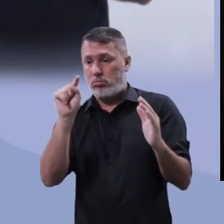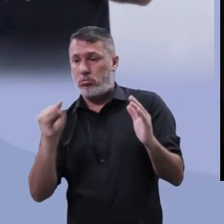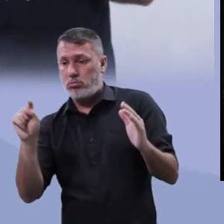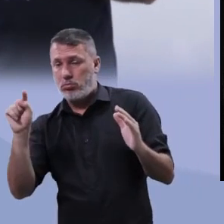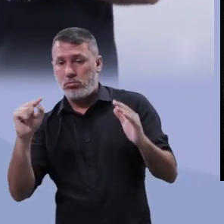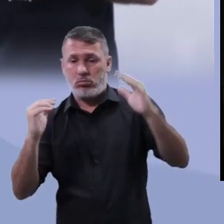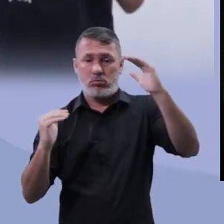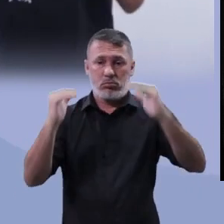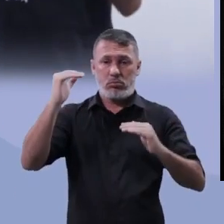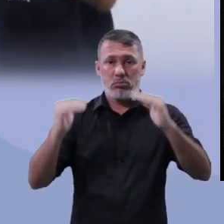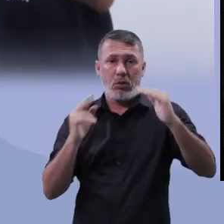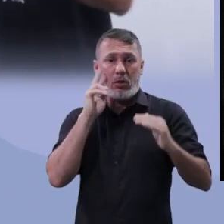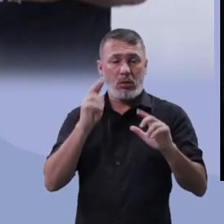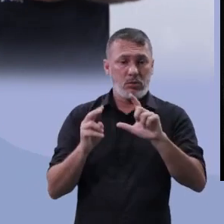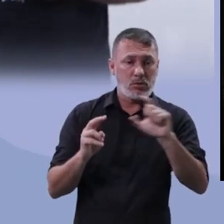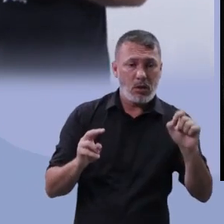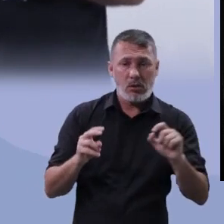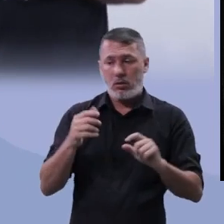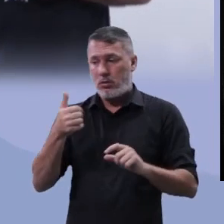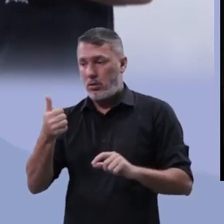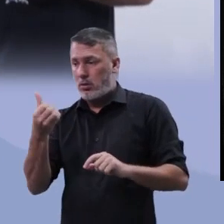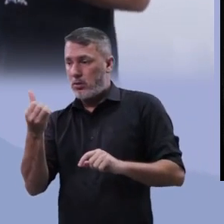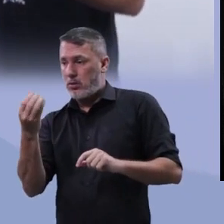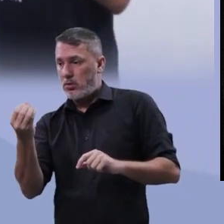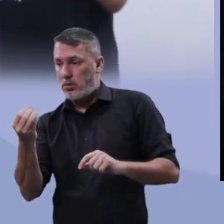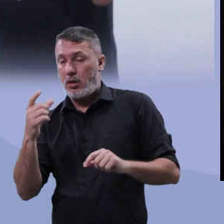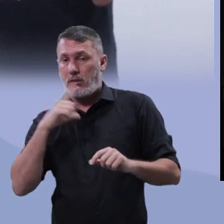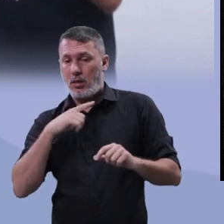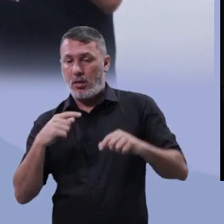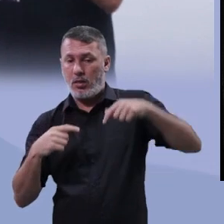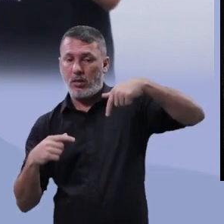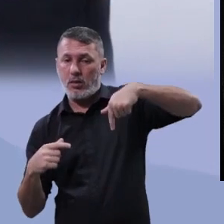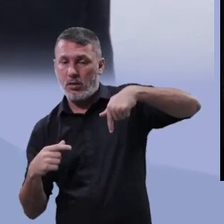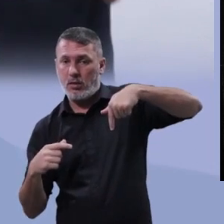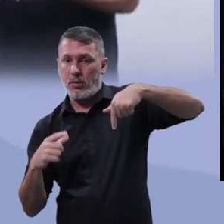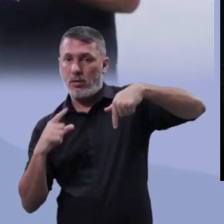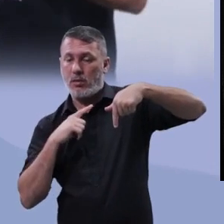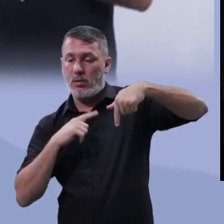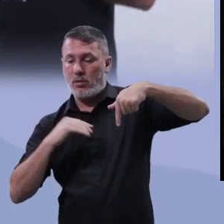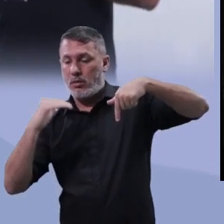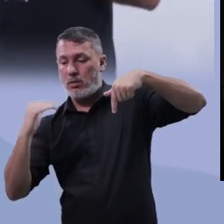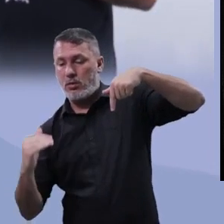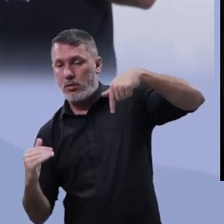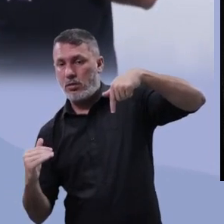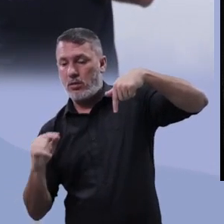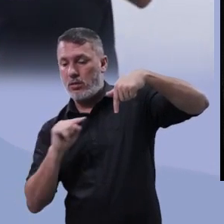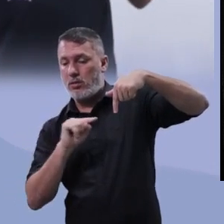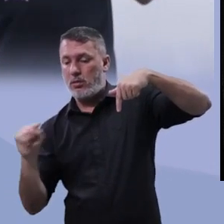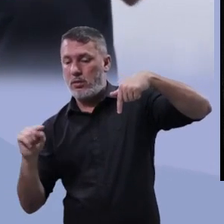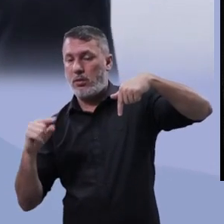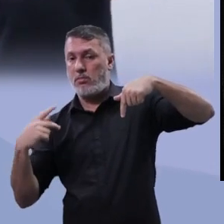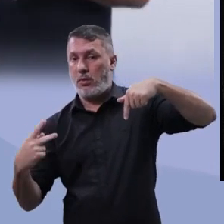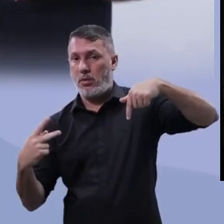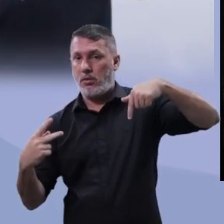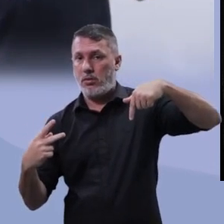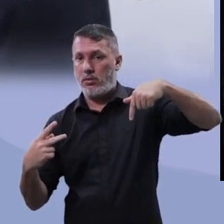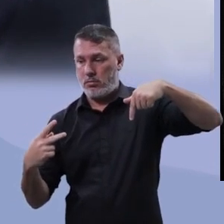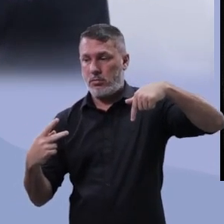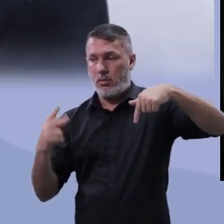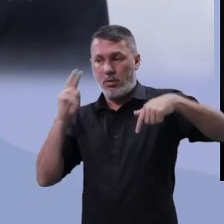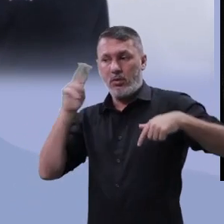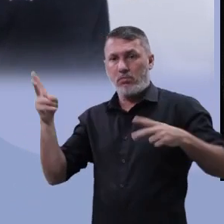que a curva P. E de 100 a 160, é onde a curva Q está mais baixo que a reta